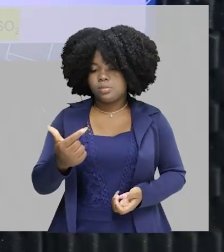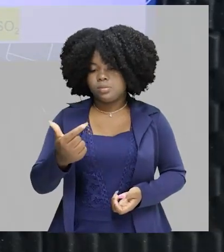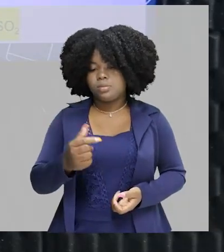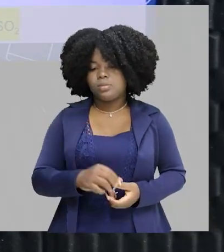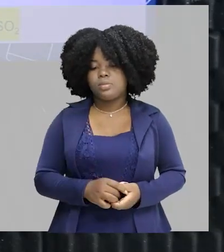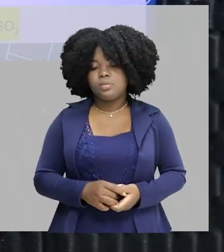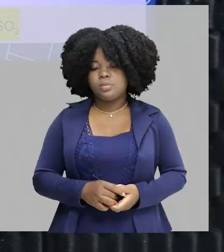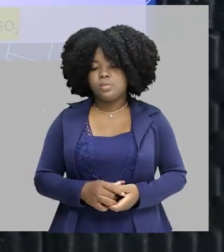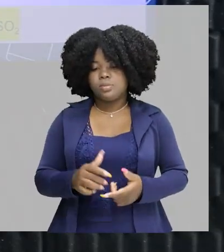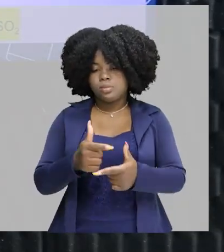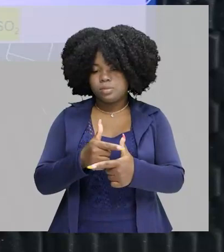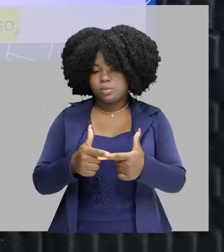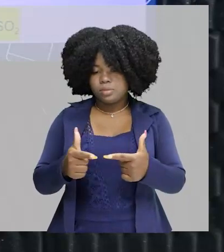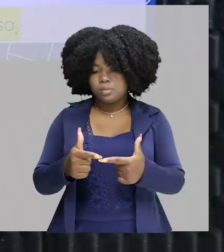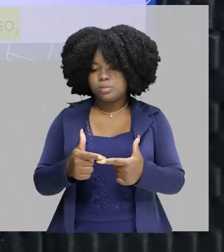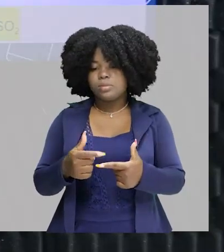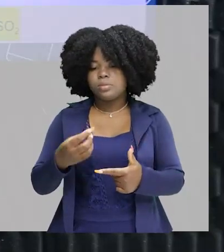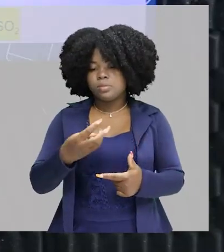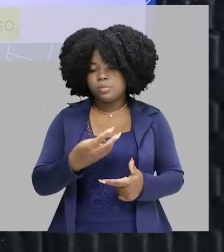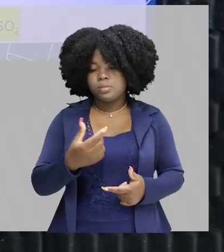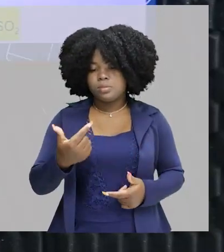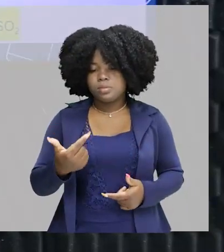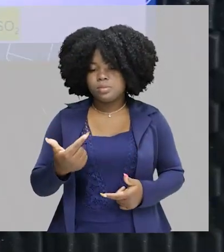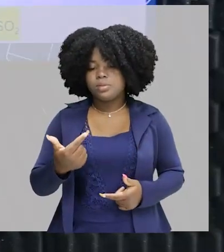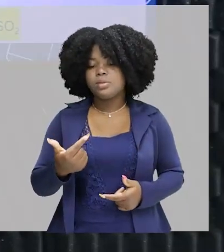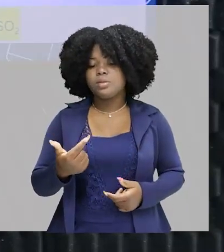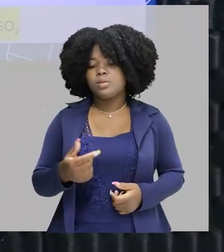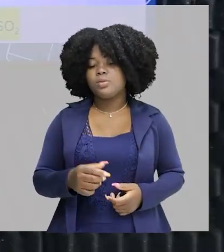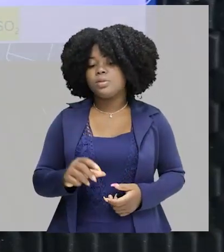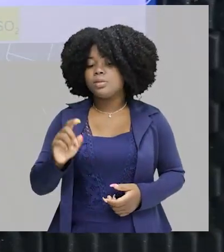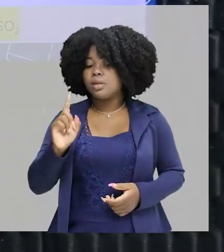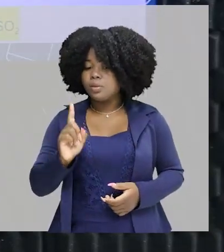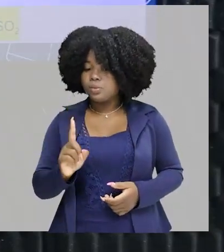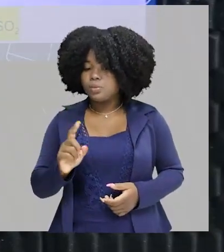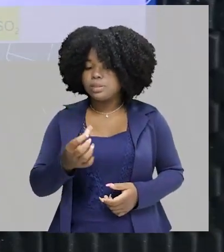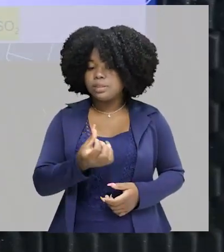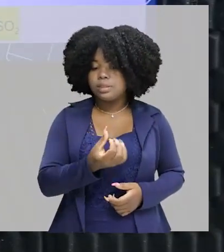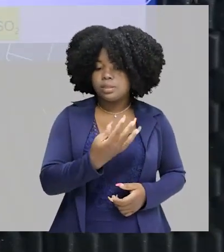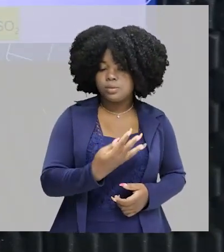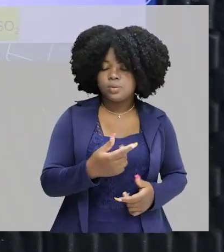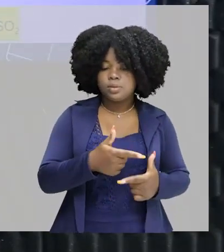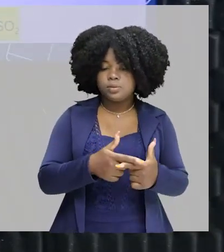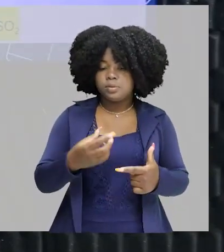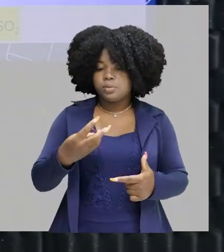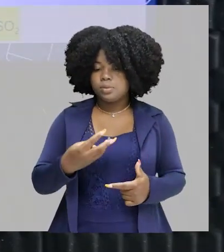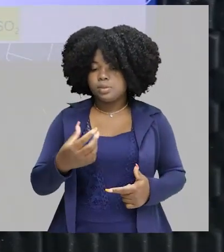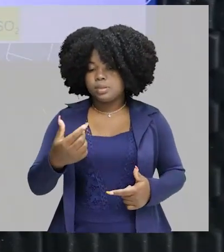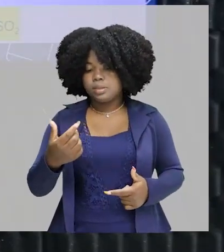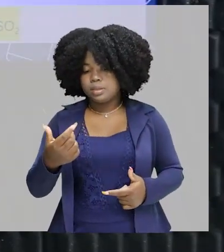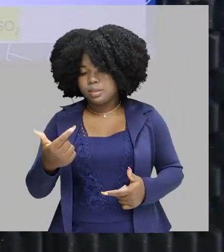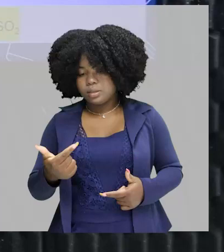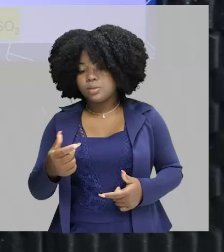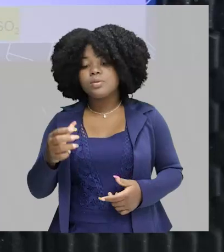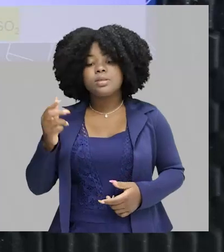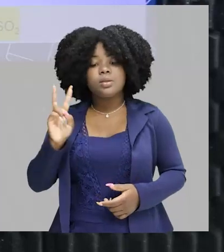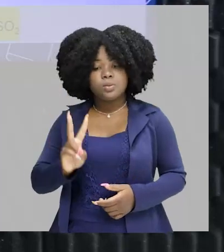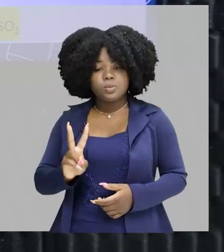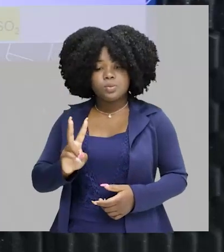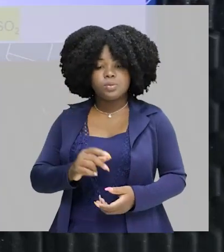32, se eu dividir por 32, vai dar 1. 64 dividido por 32 vai dar 2. Tudo bem?